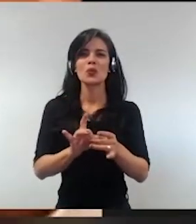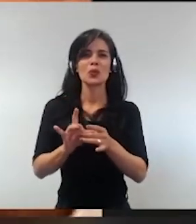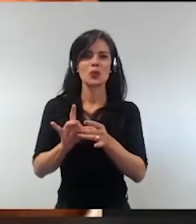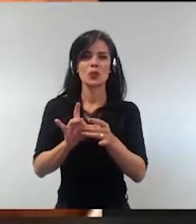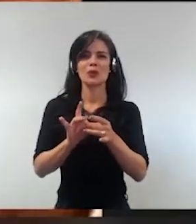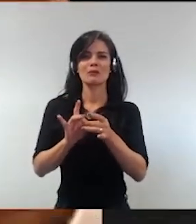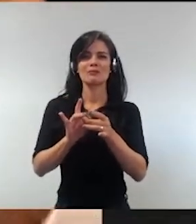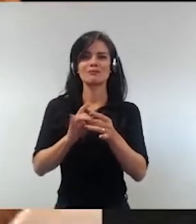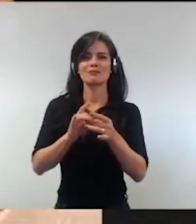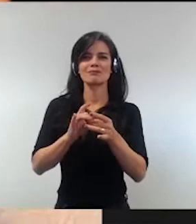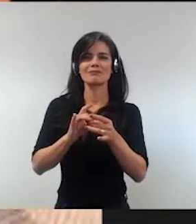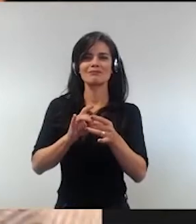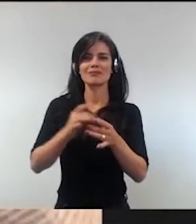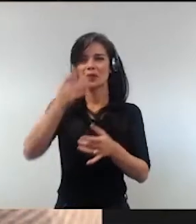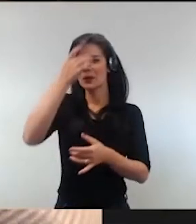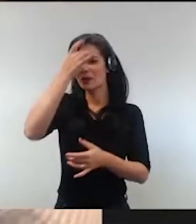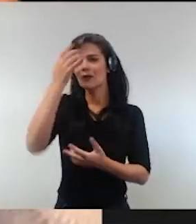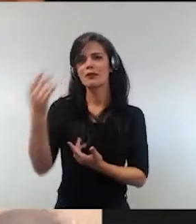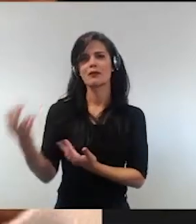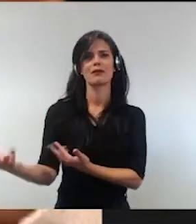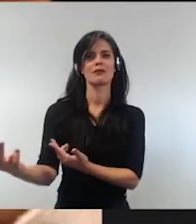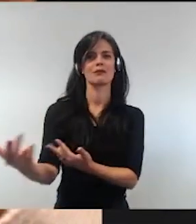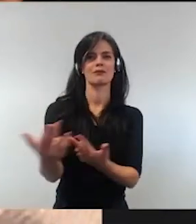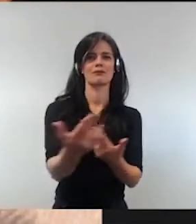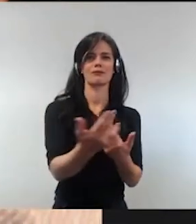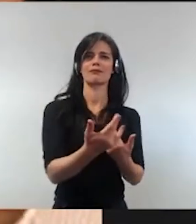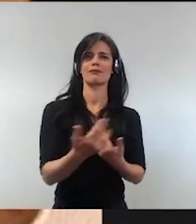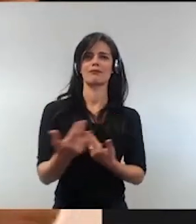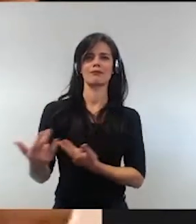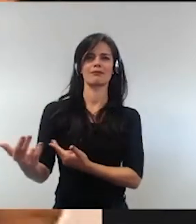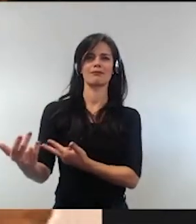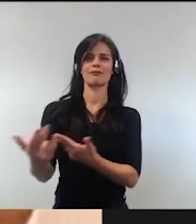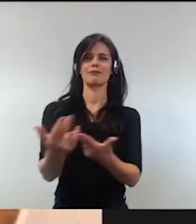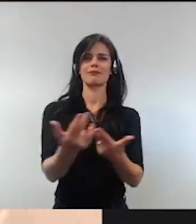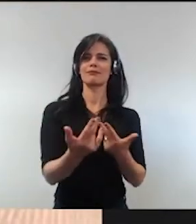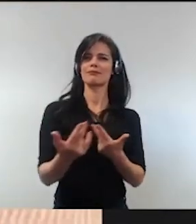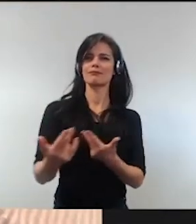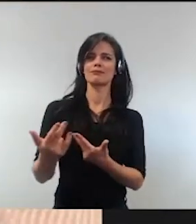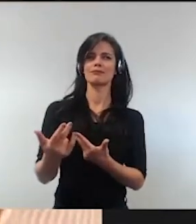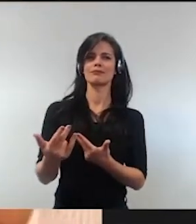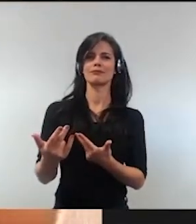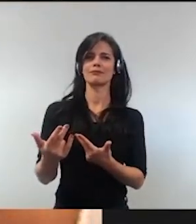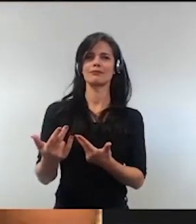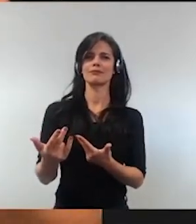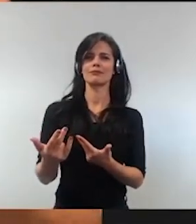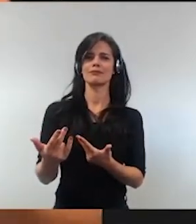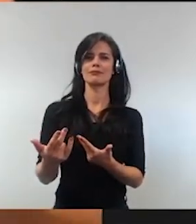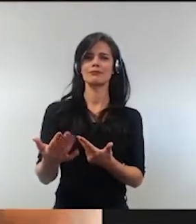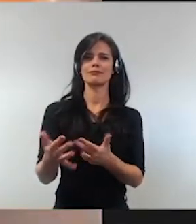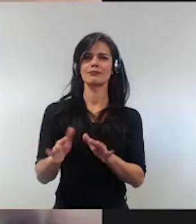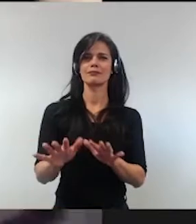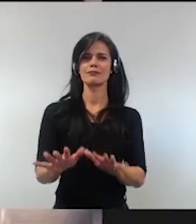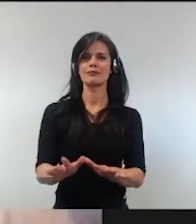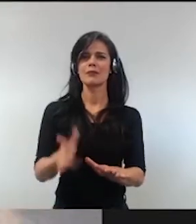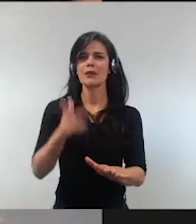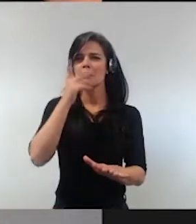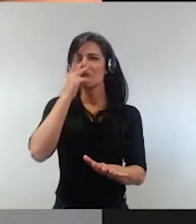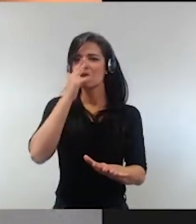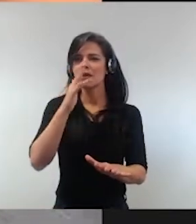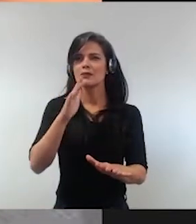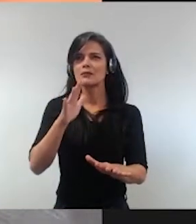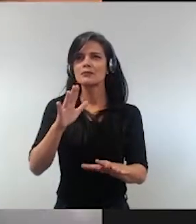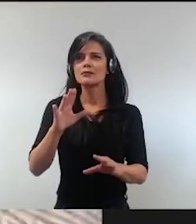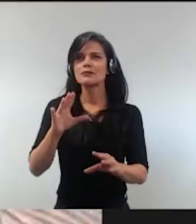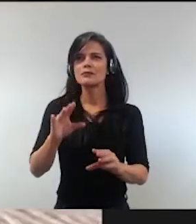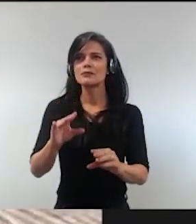conteúdo comum que se observa nos olhares e nas vozes que, depois de alguns instantes sem fôlego, irrompe nos